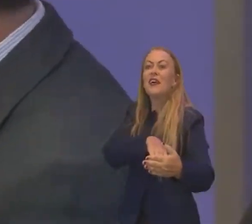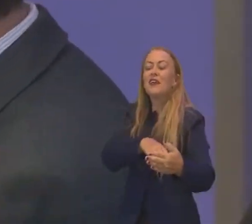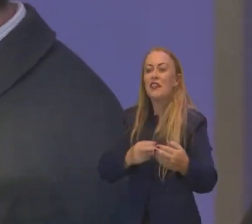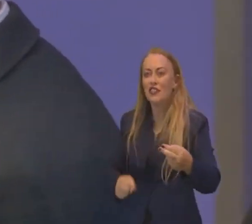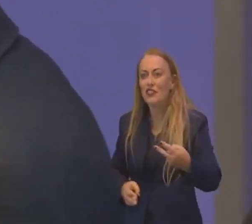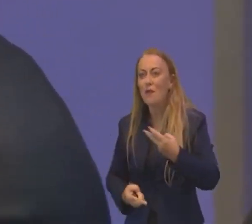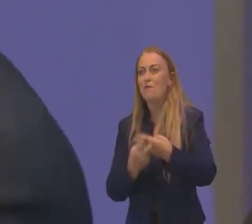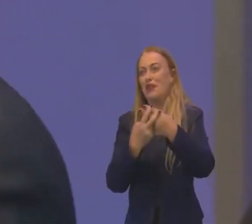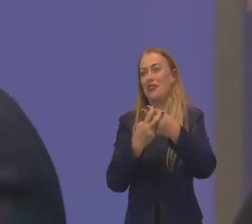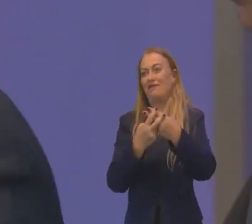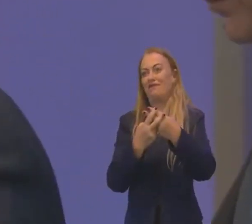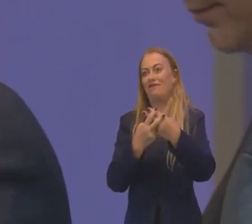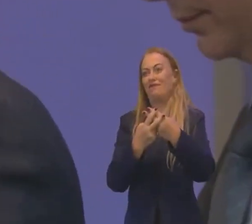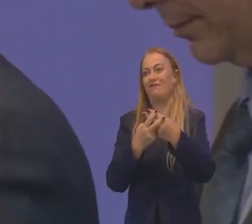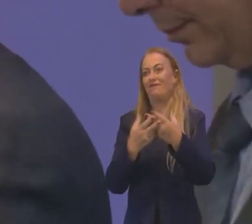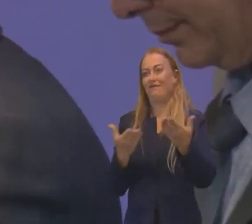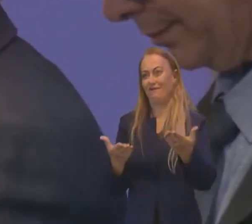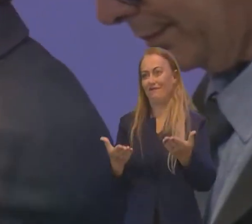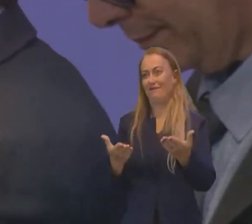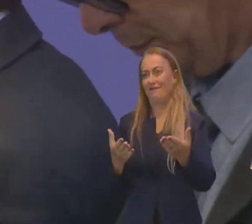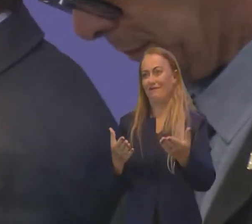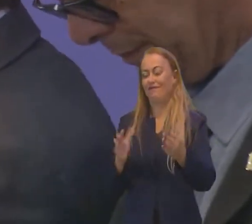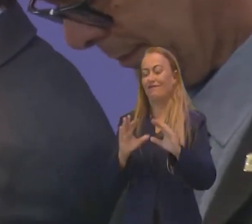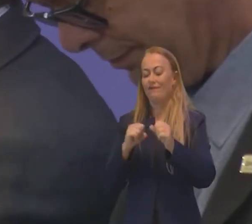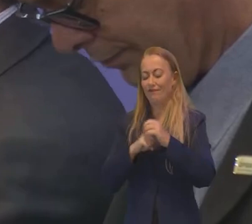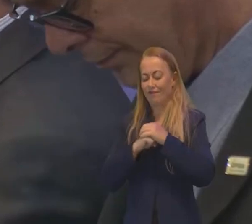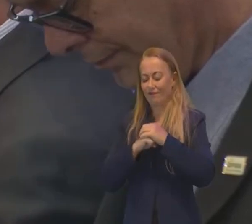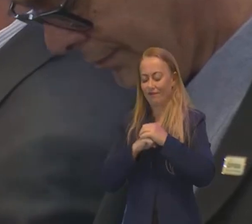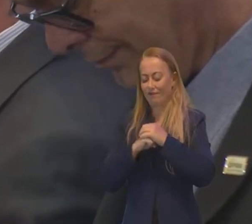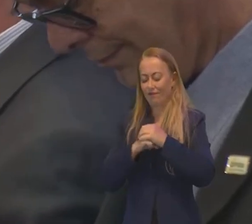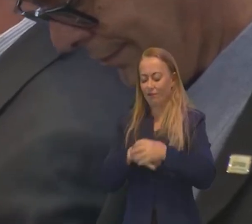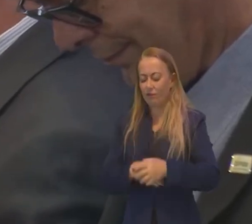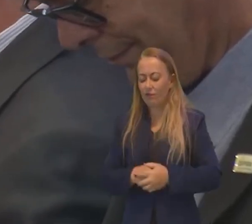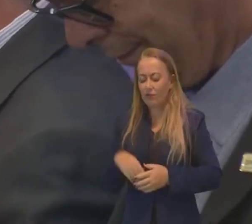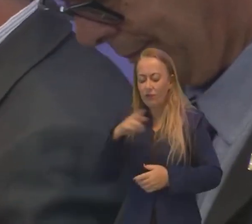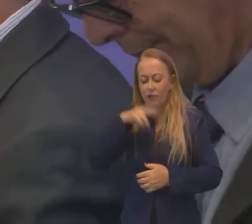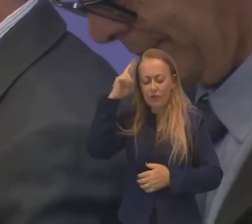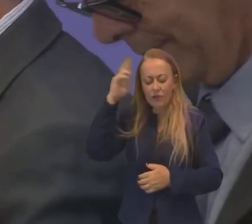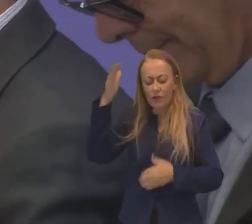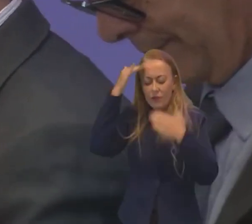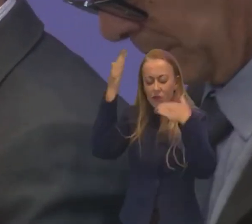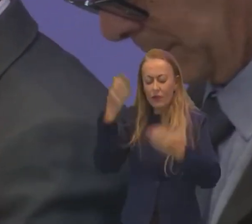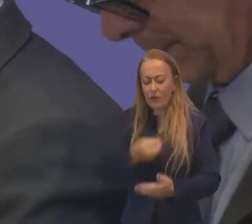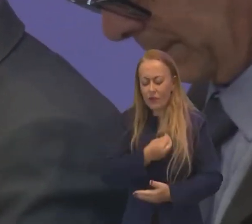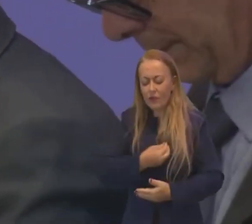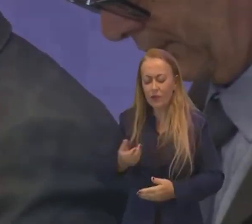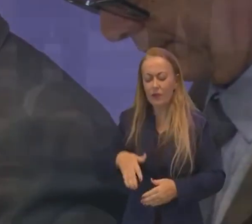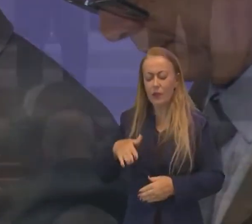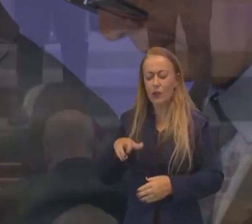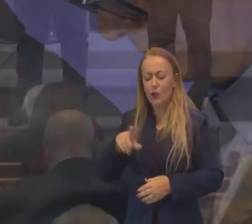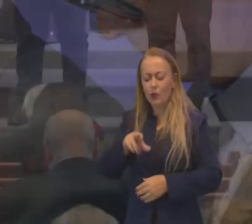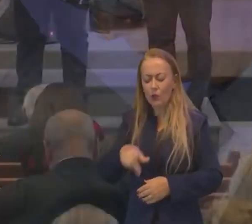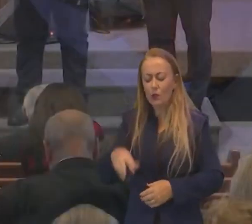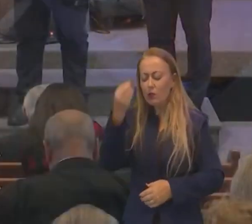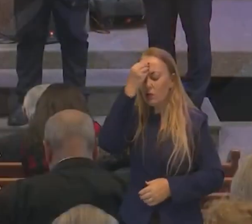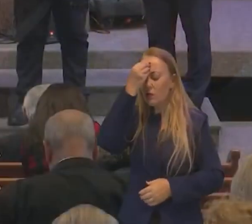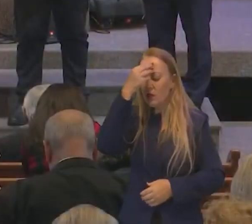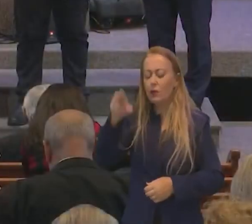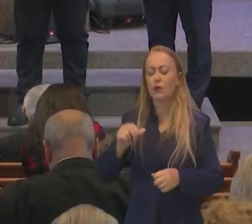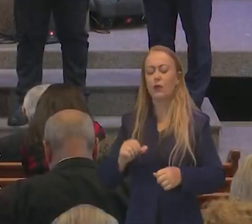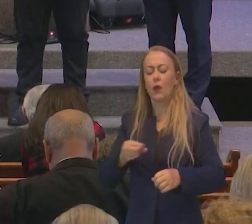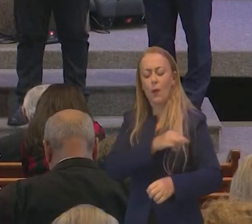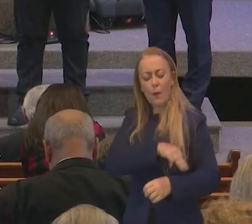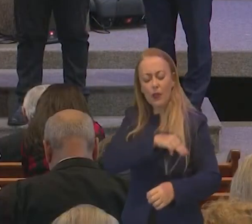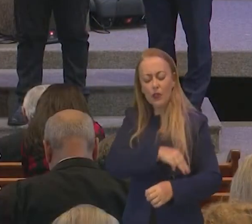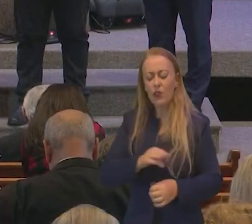irmãos, vamos orar. Senhor, obrigado pela vida desses irmãos que estão aqui entendendo o ministério, seja com